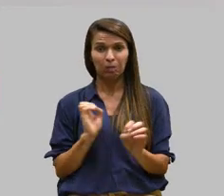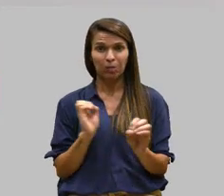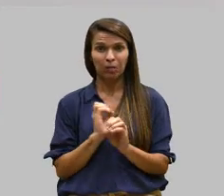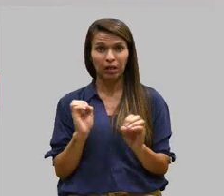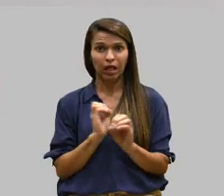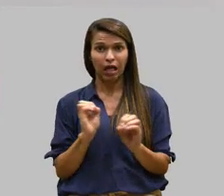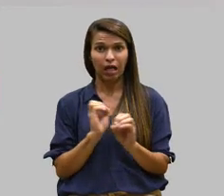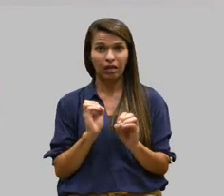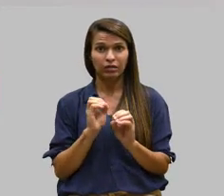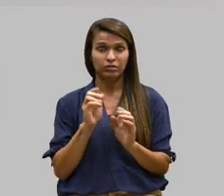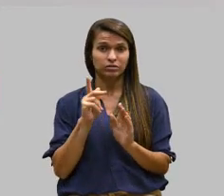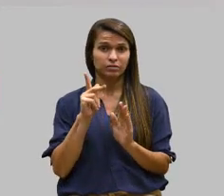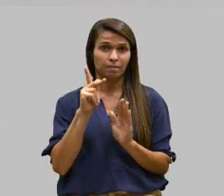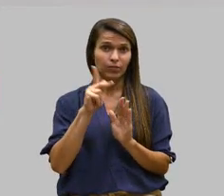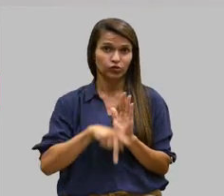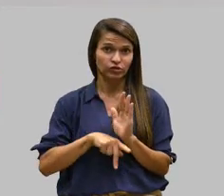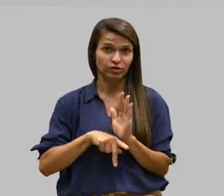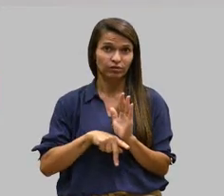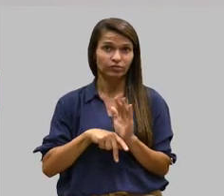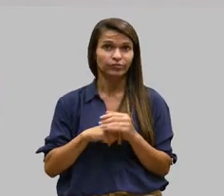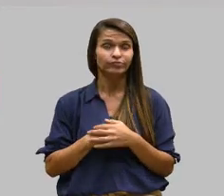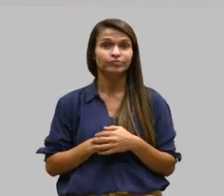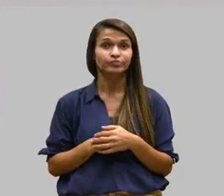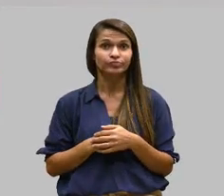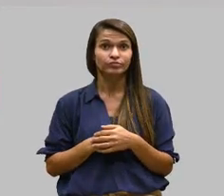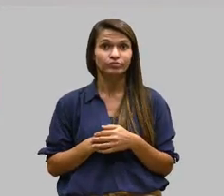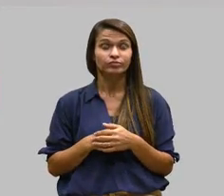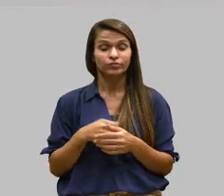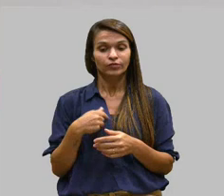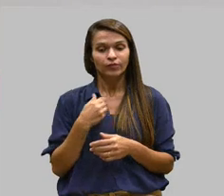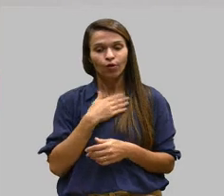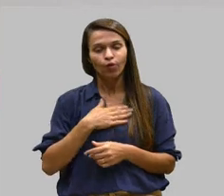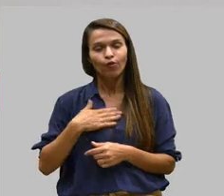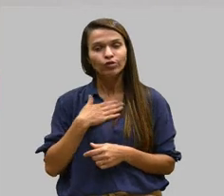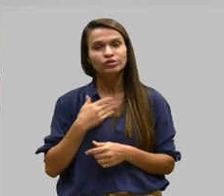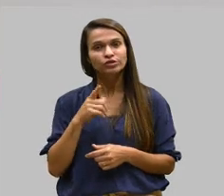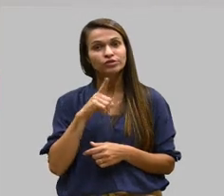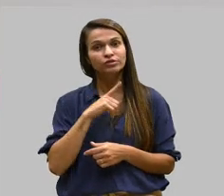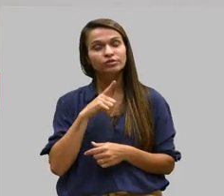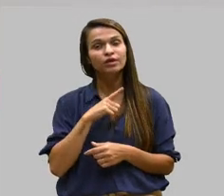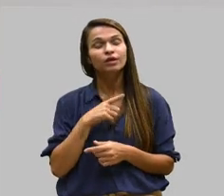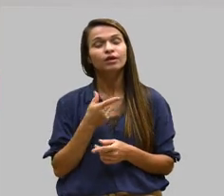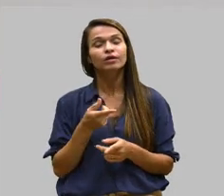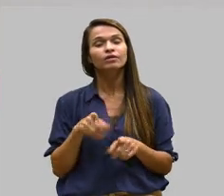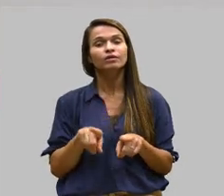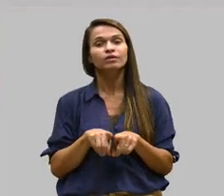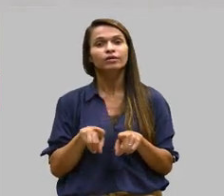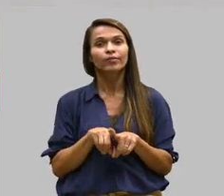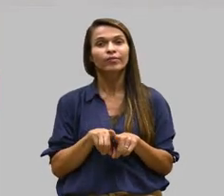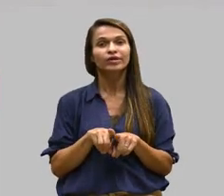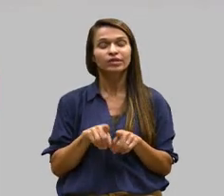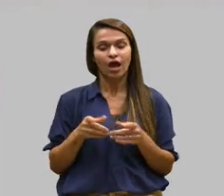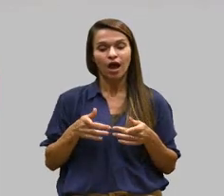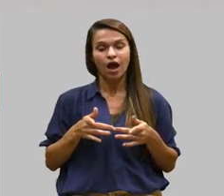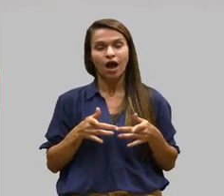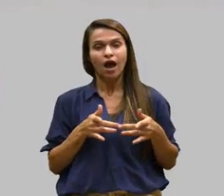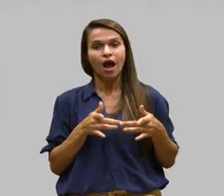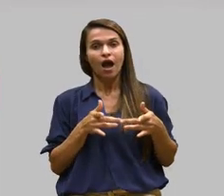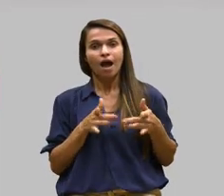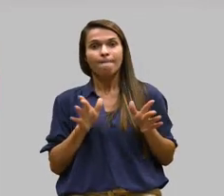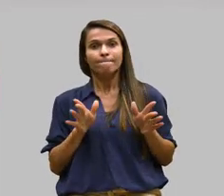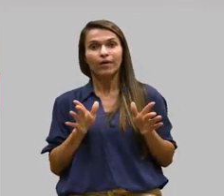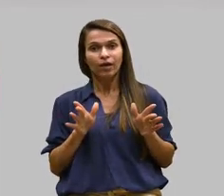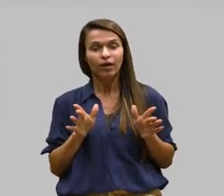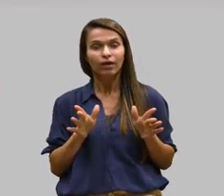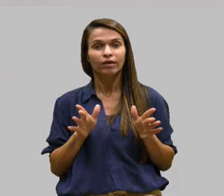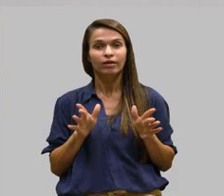projeto então é uma né a gente gostaria né de ter e gostaria também de estar à disposição né